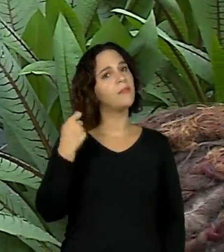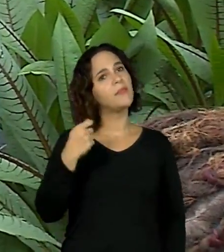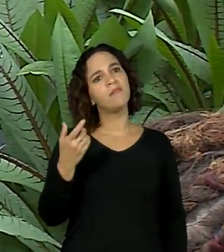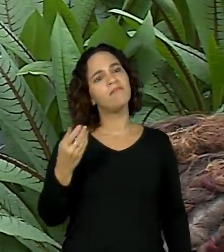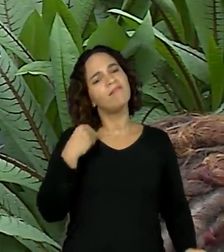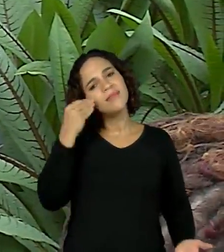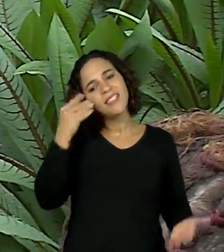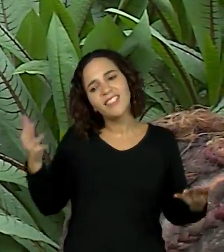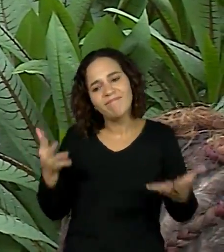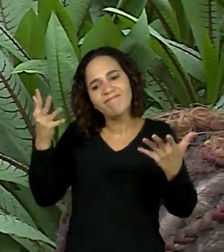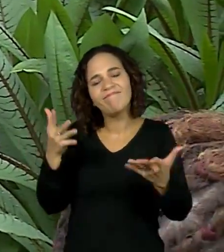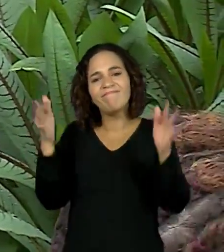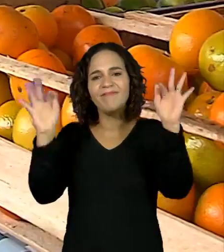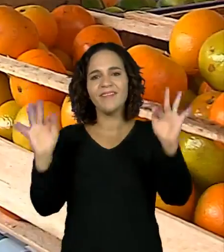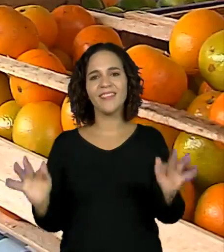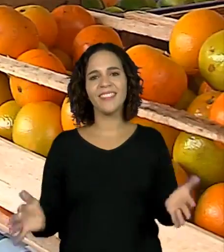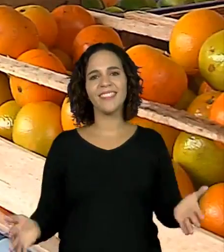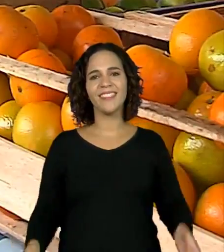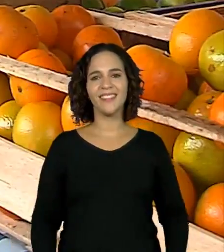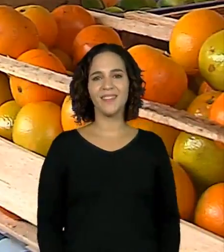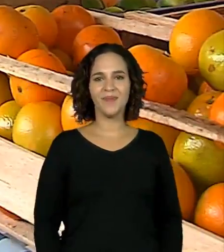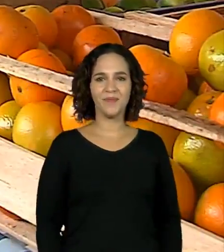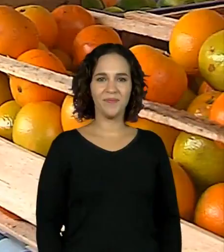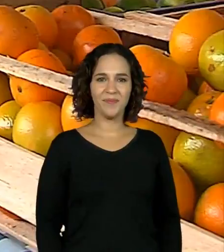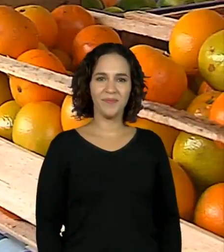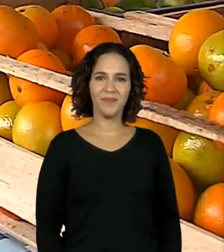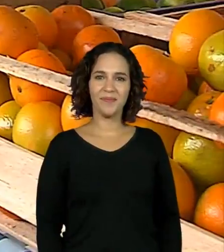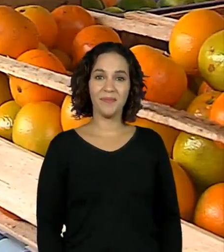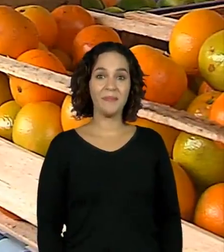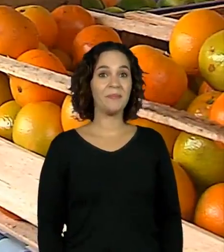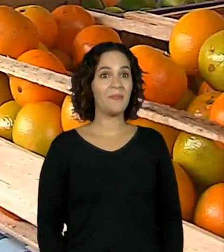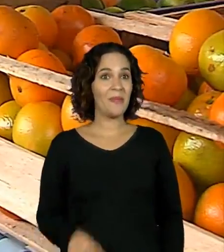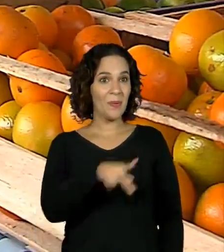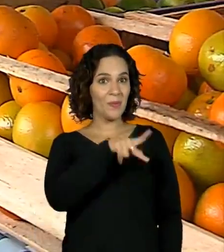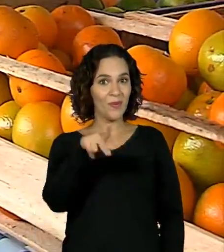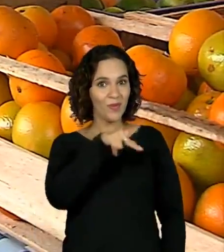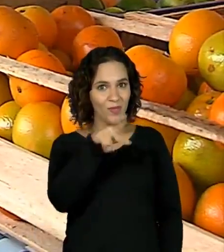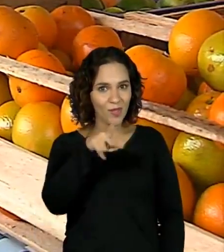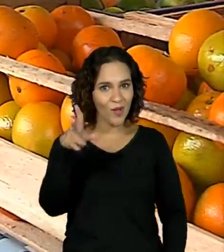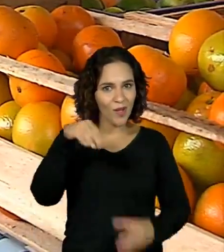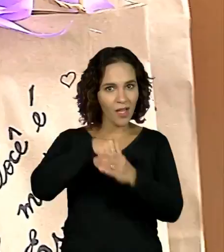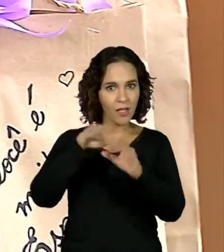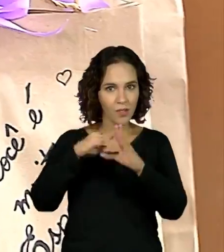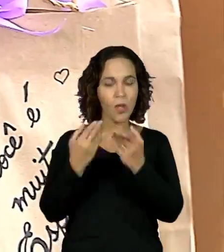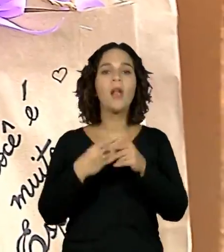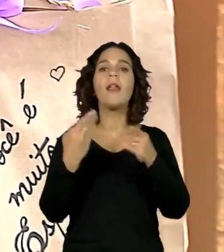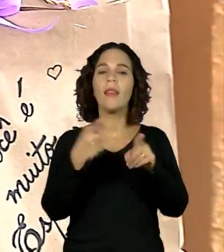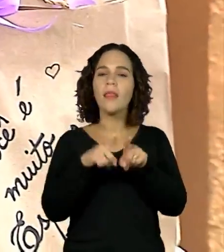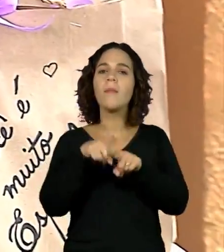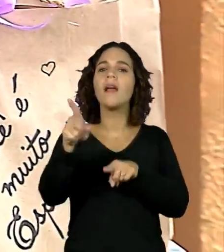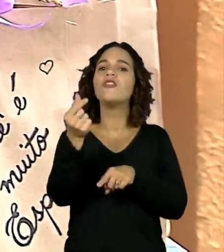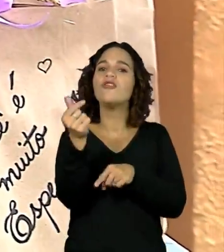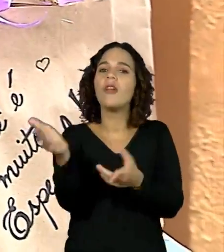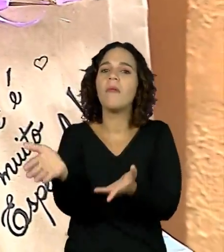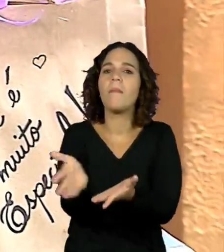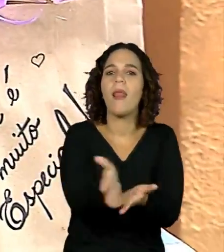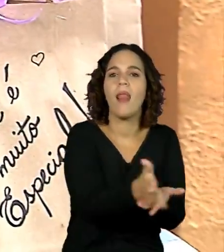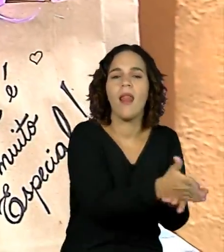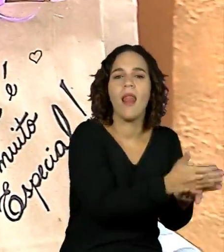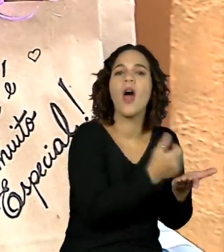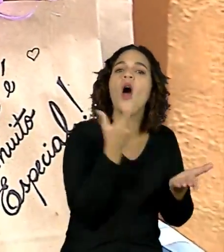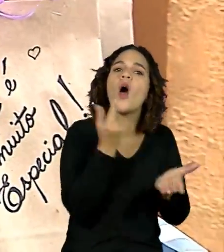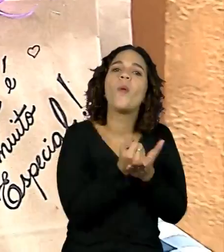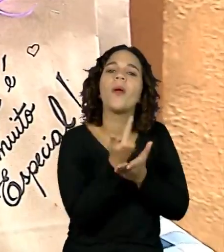pouco de felicidade para essas pessoas. Os professores da escola ainda fizeram uma arrecadação para